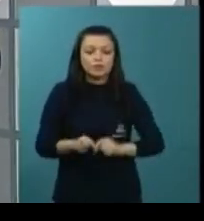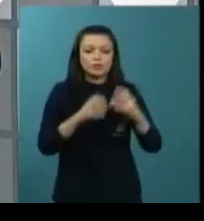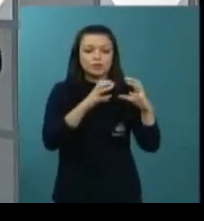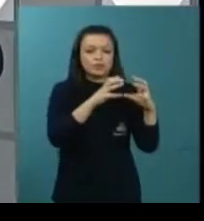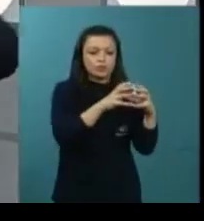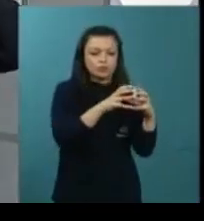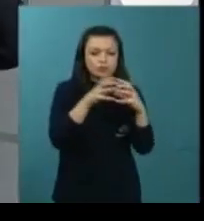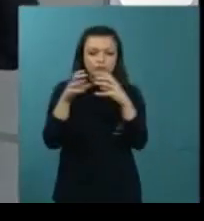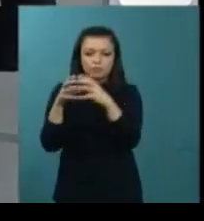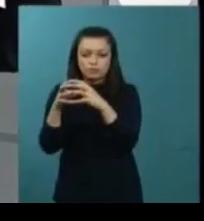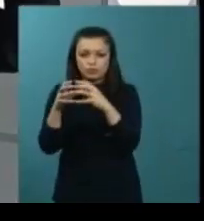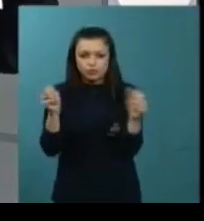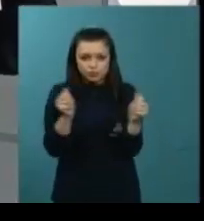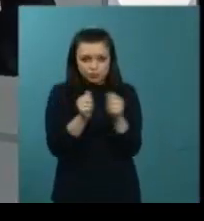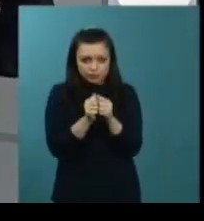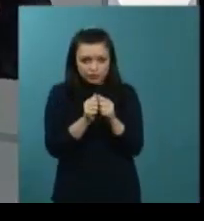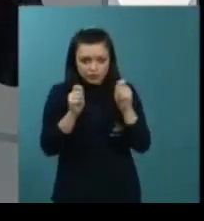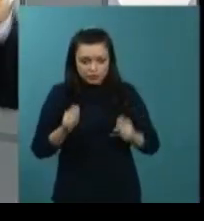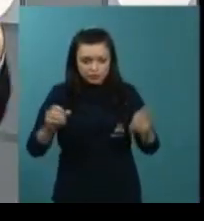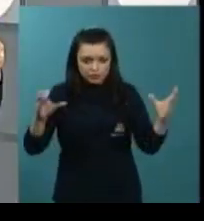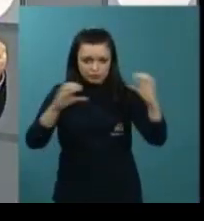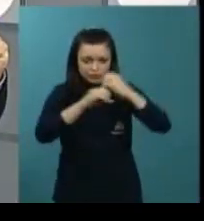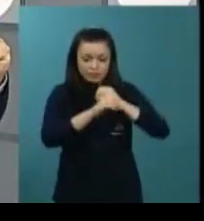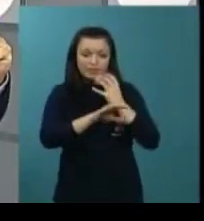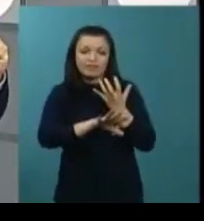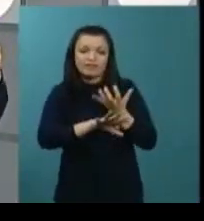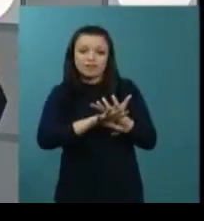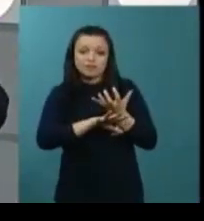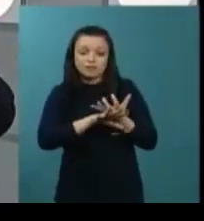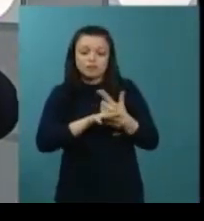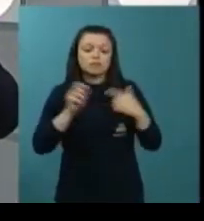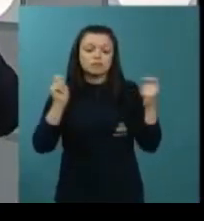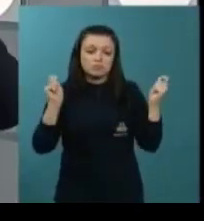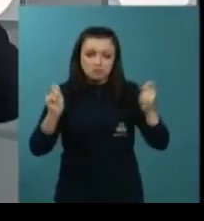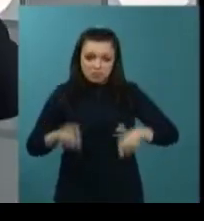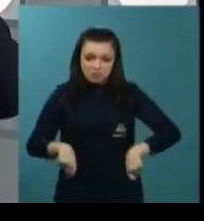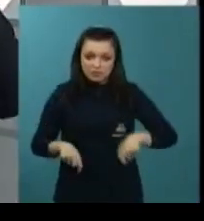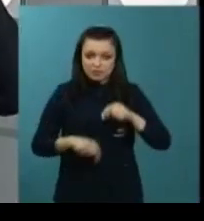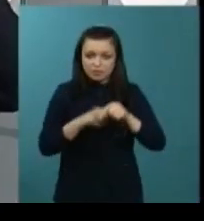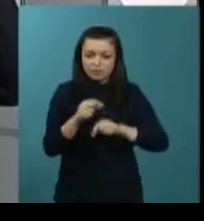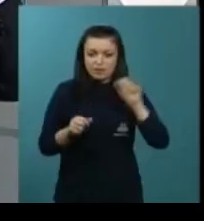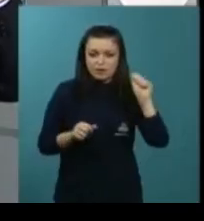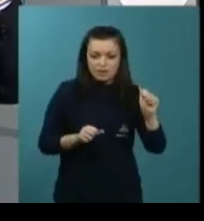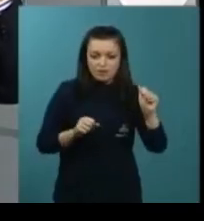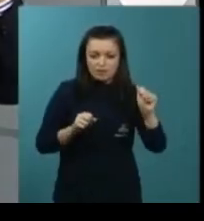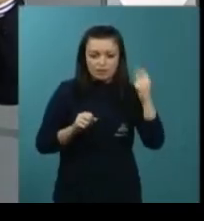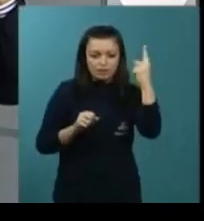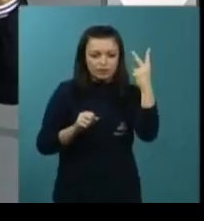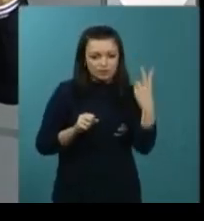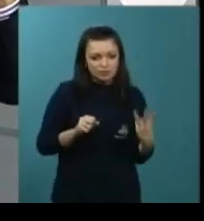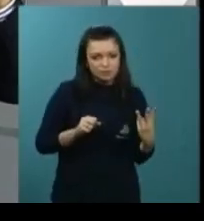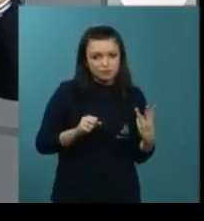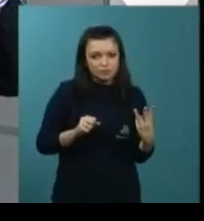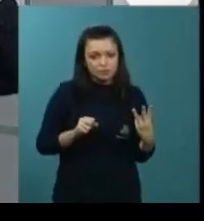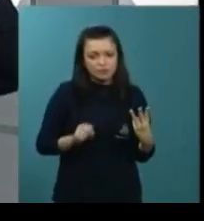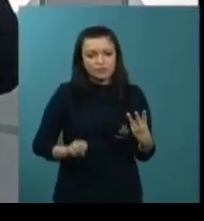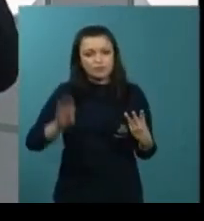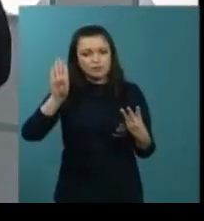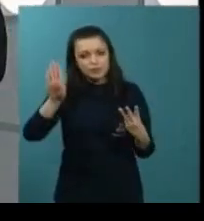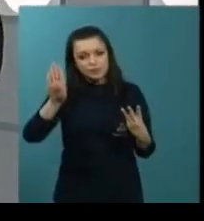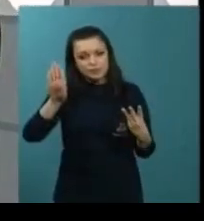2 conjuntos cuja interseção é vazia. O conjunto A, 1, 2, 3.